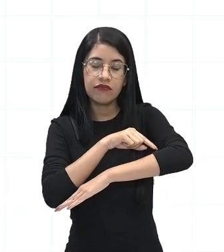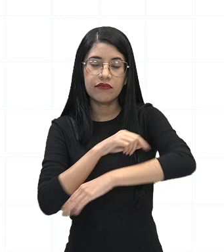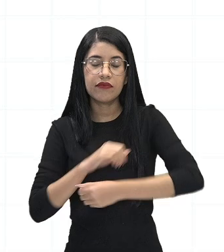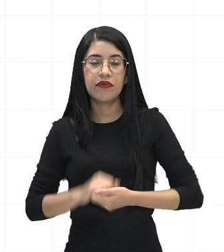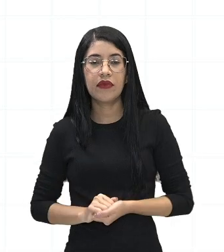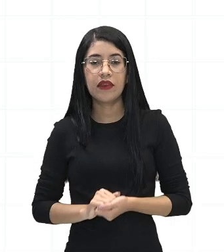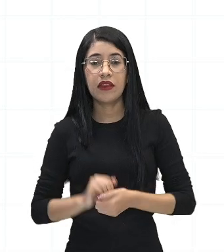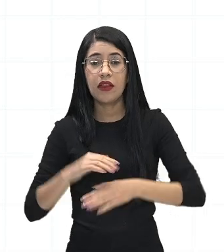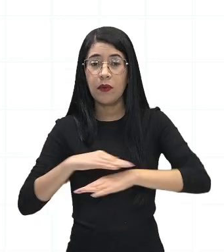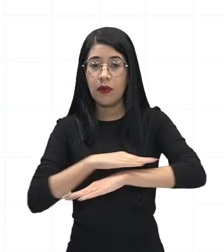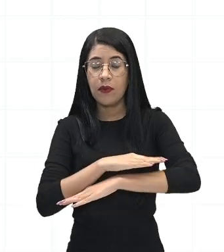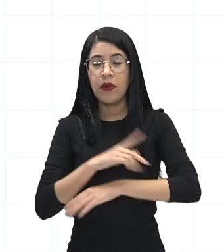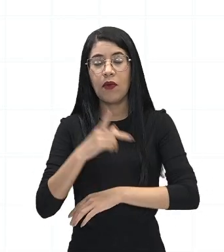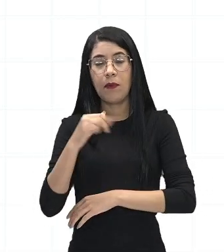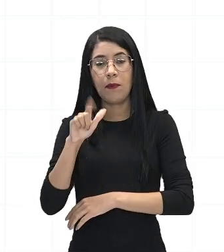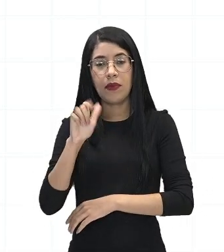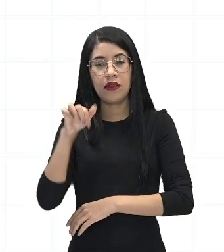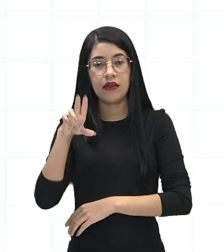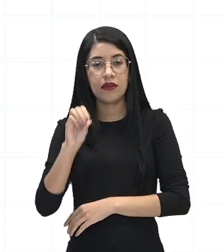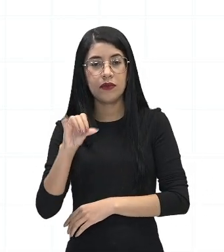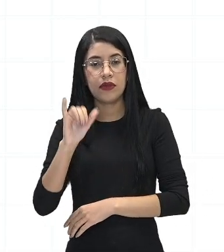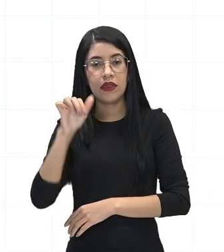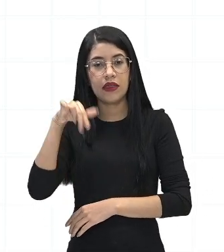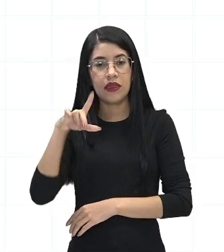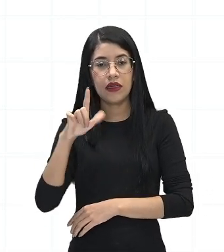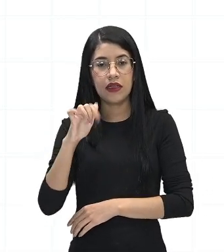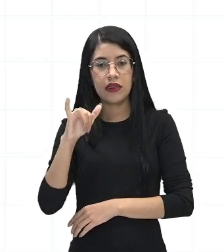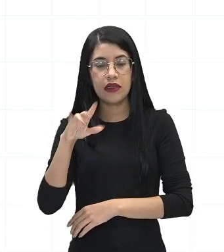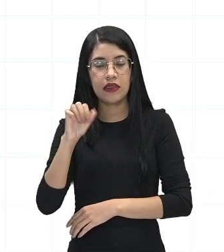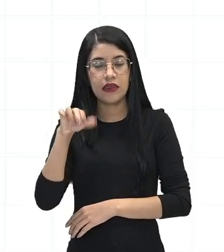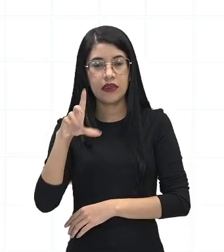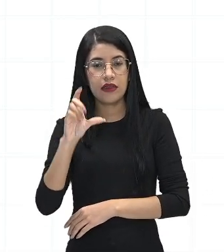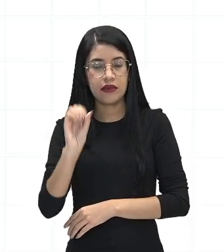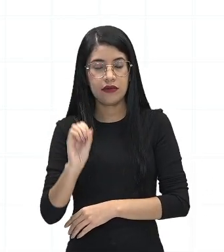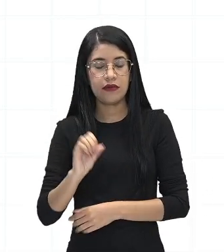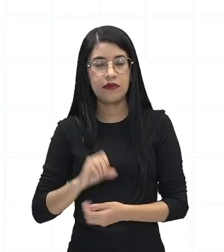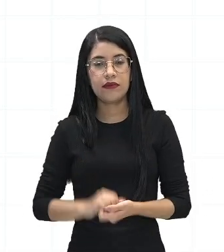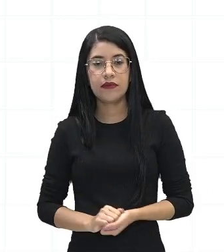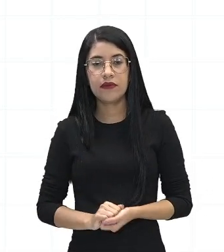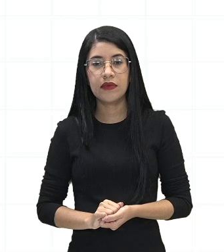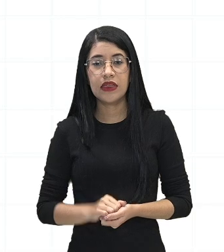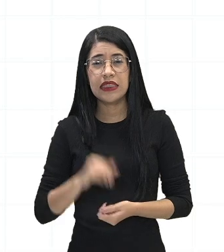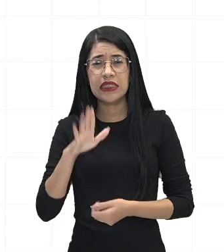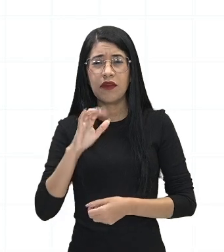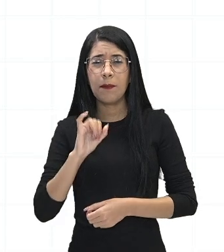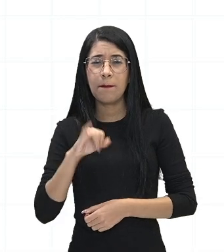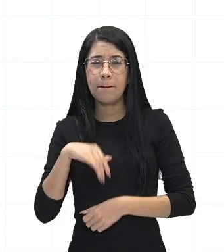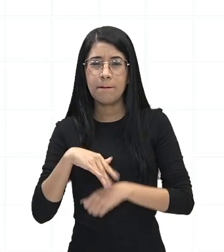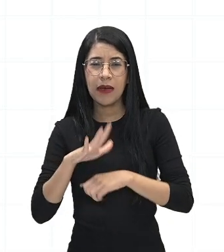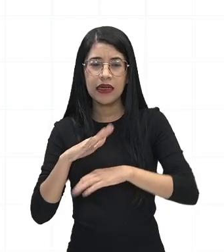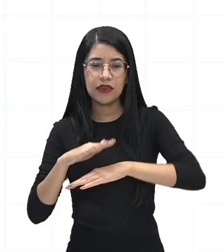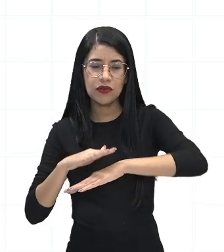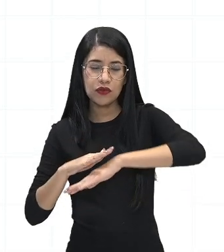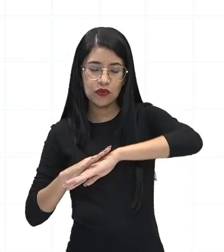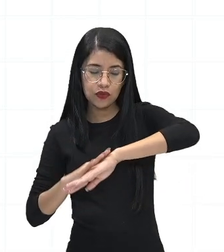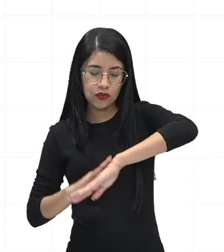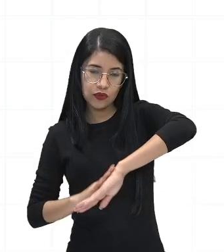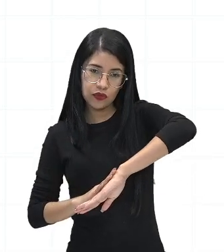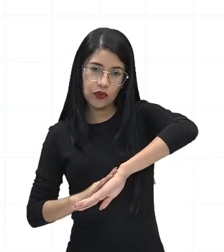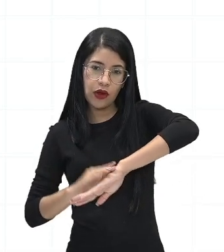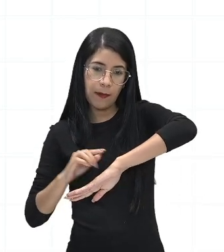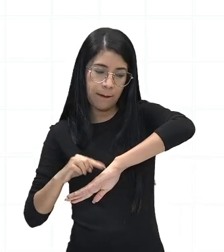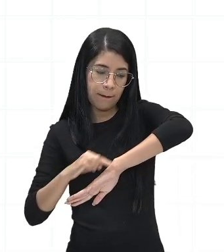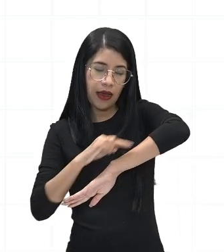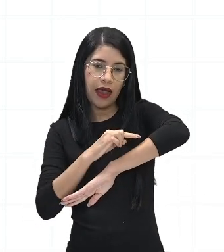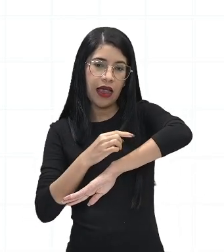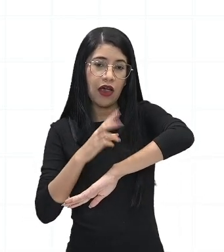vai ser aí um plano inclinado. E quanto maior esse plano inclinado, né, menos força a gente vai precisar utilizar